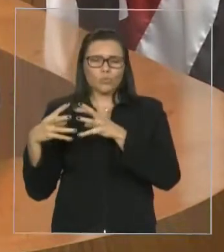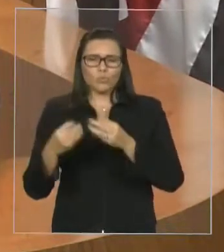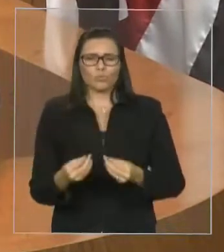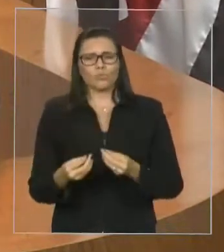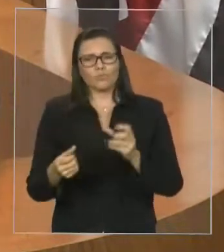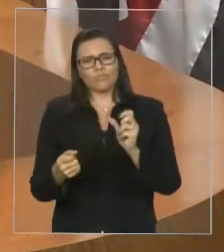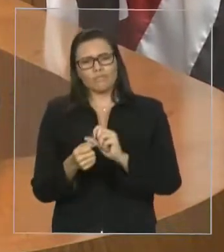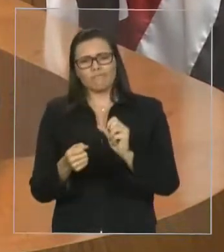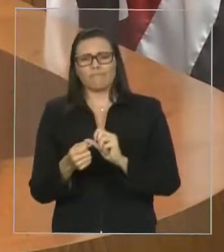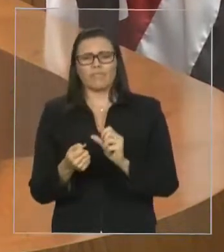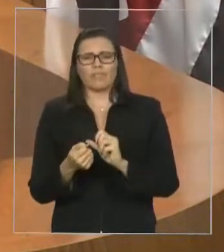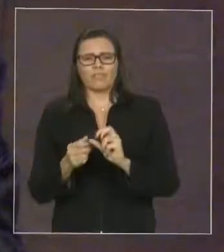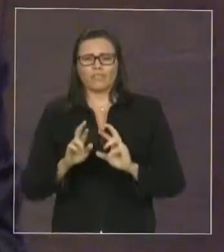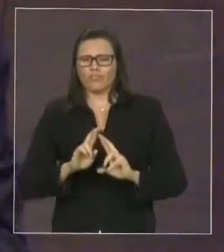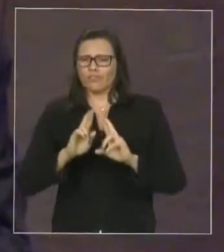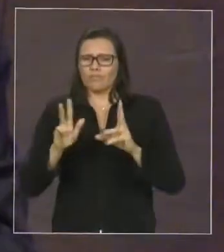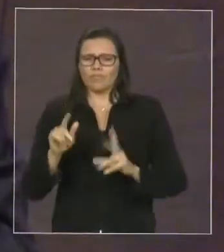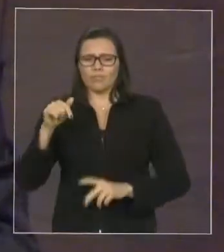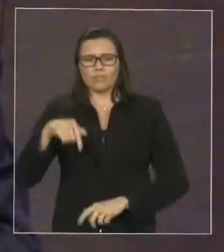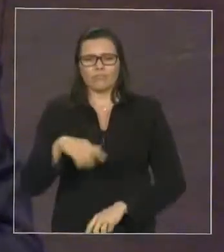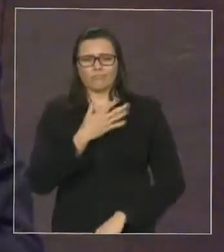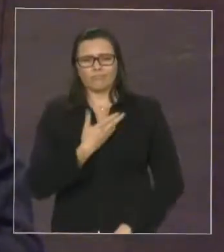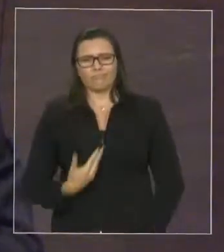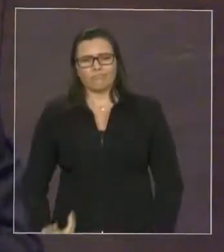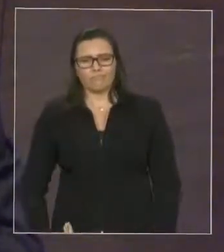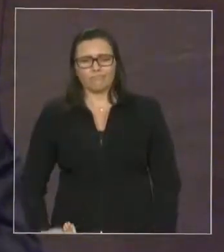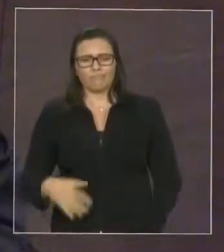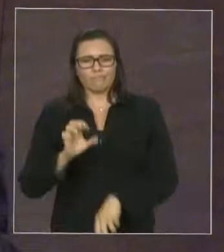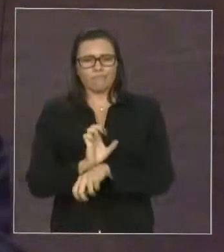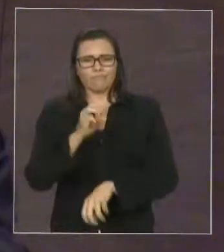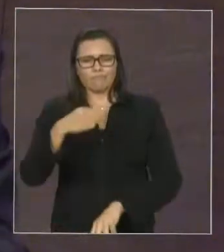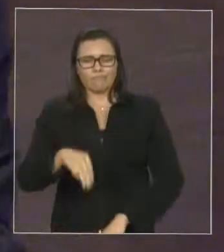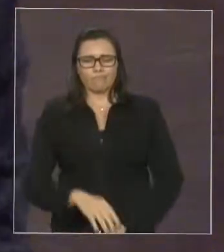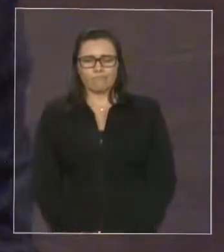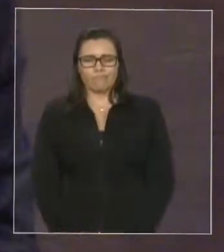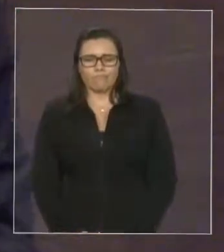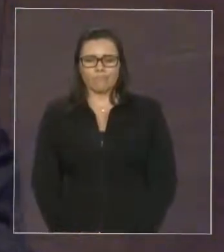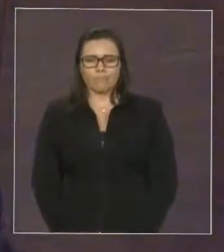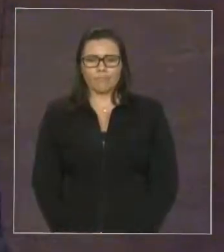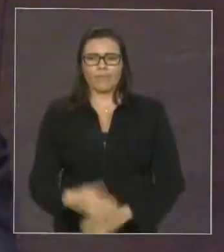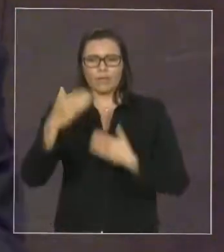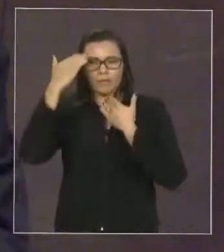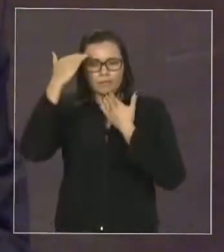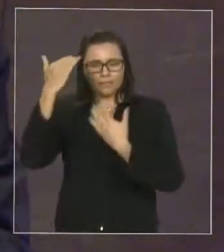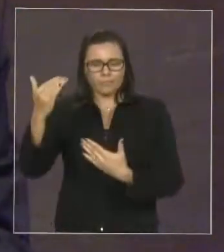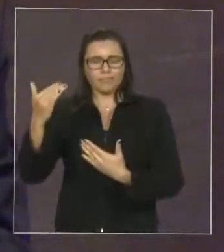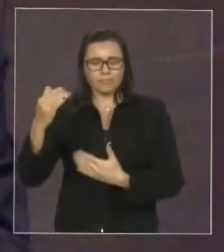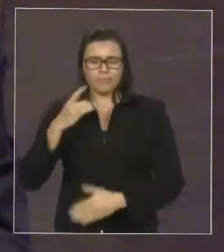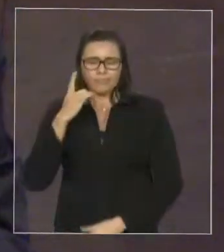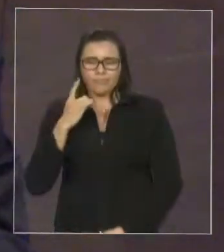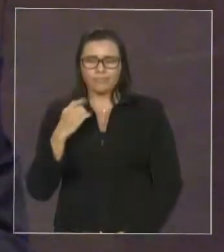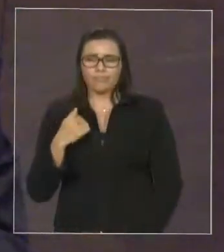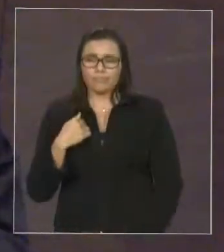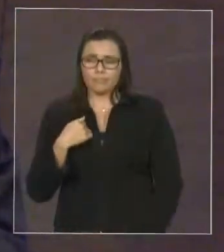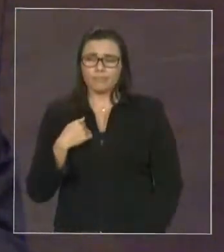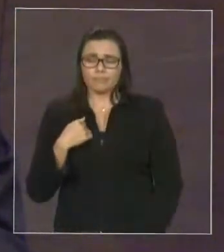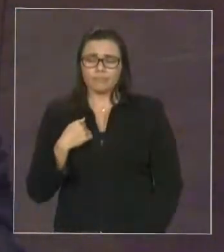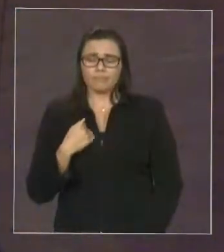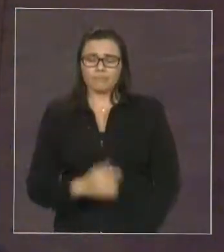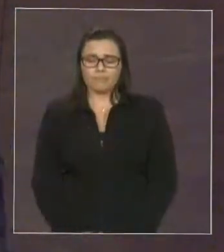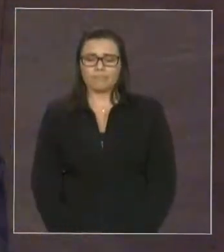Obrigado, deputado Otelino. Quero parabenizá-lo pela